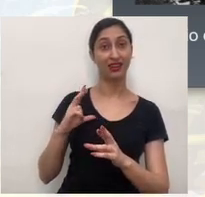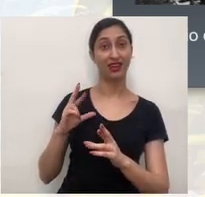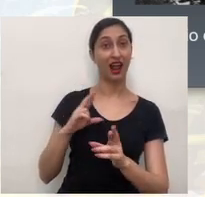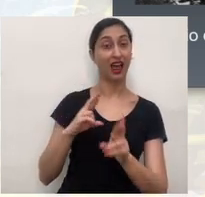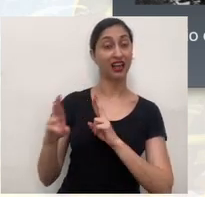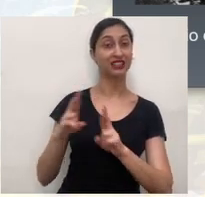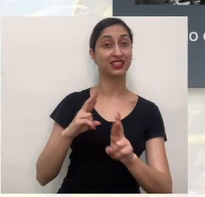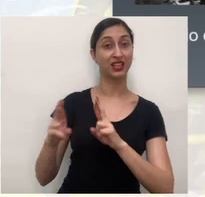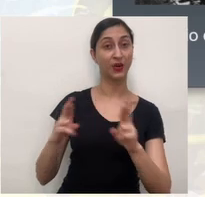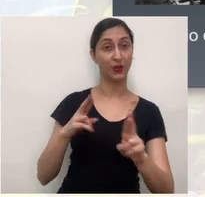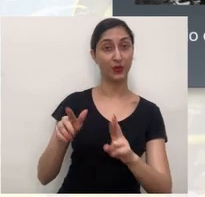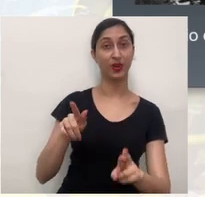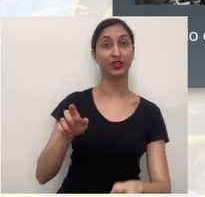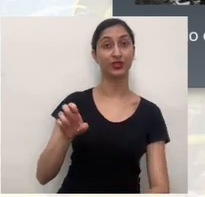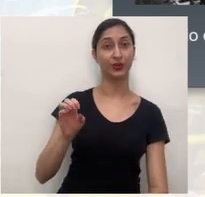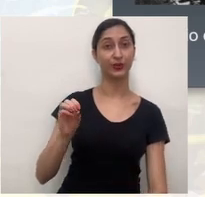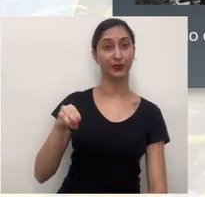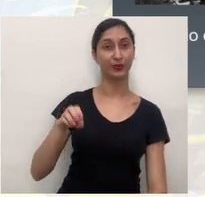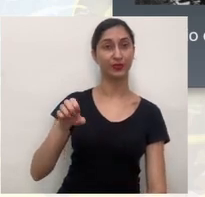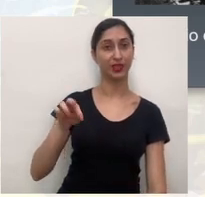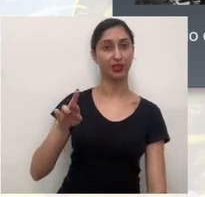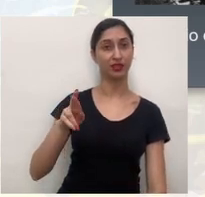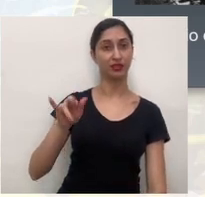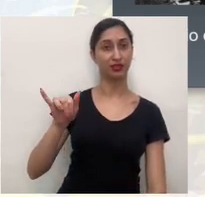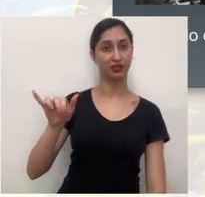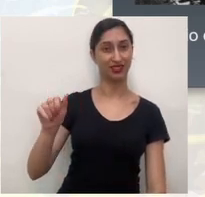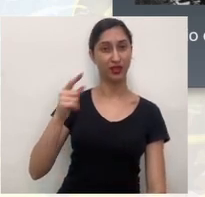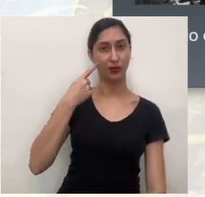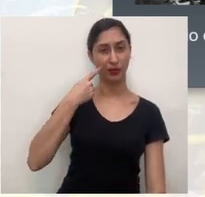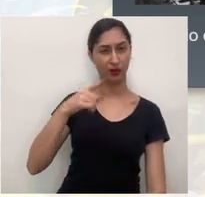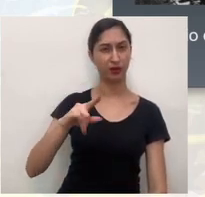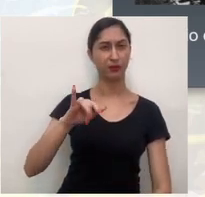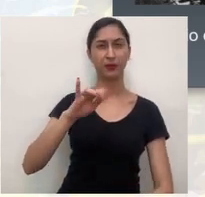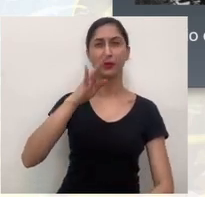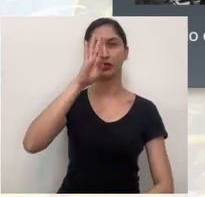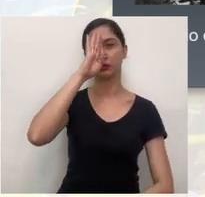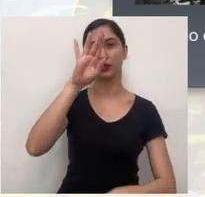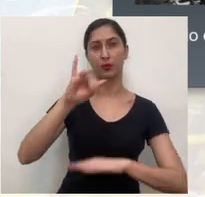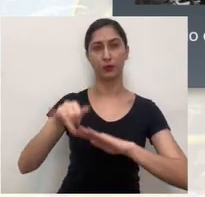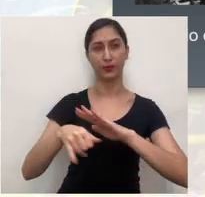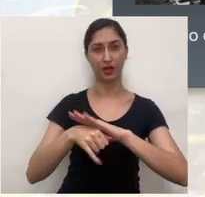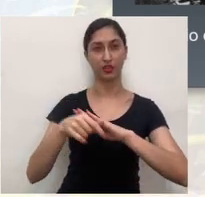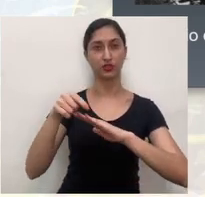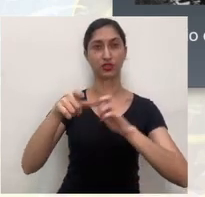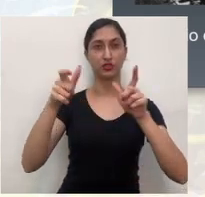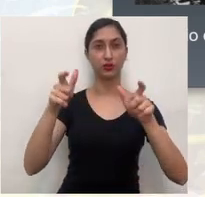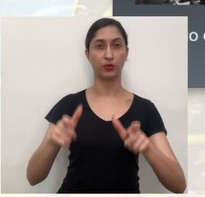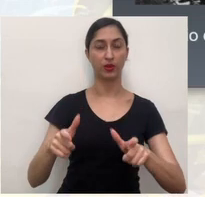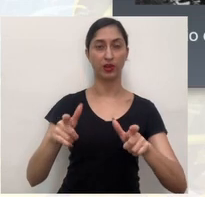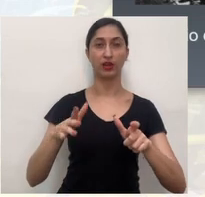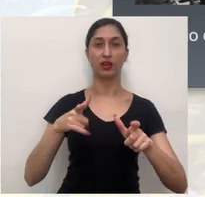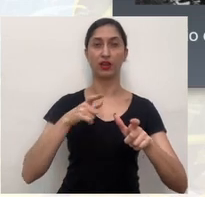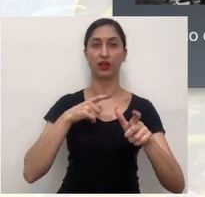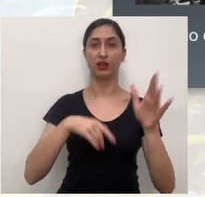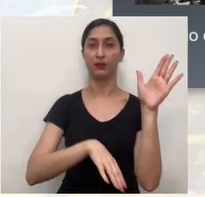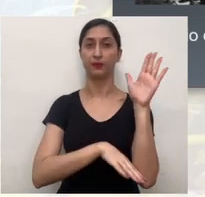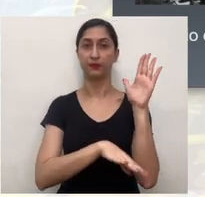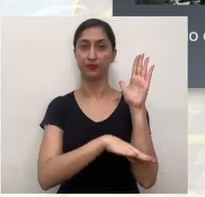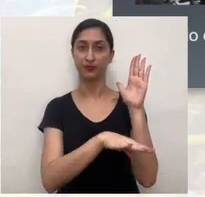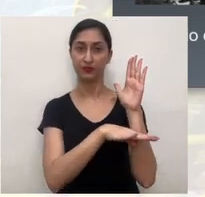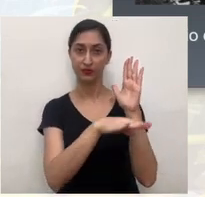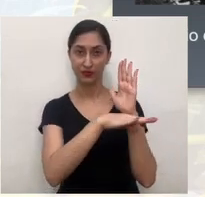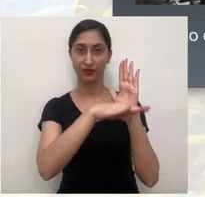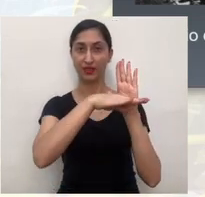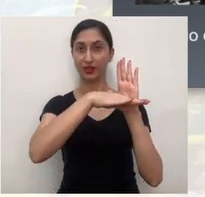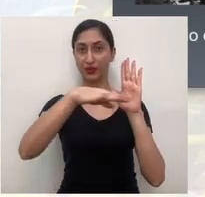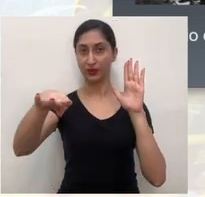geometria que vocês estão vendo aqui, principalmente essa aqui de baixo. Aqui é um jardim de cobertura no edifício do Ministério